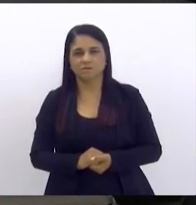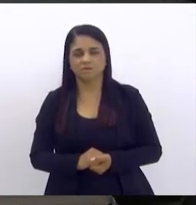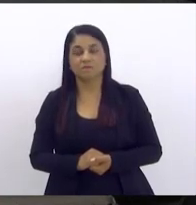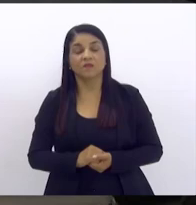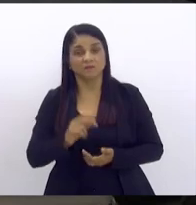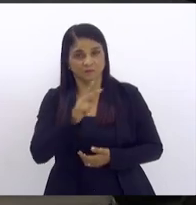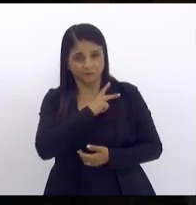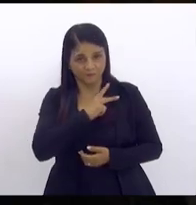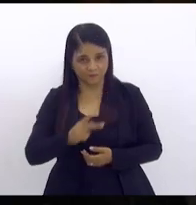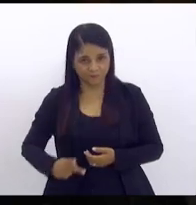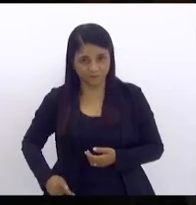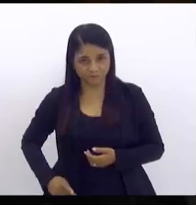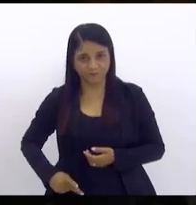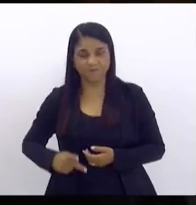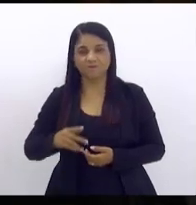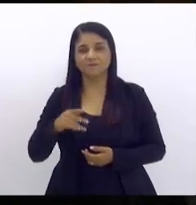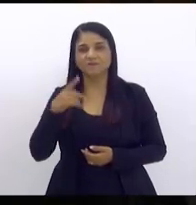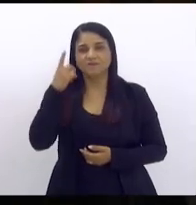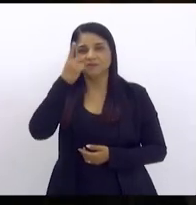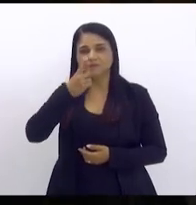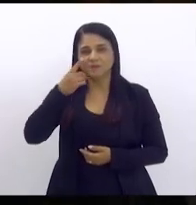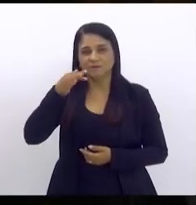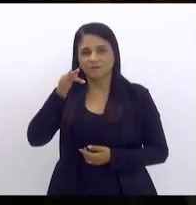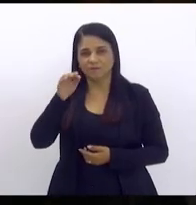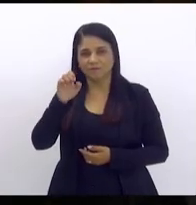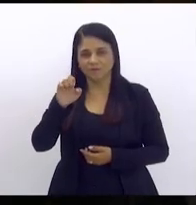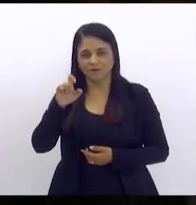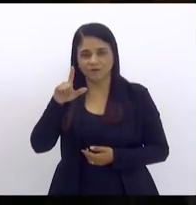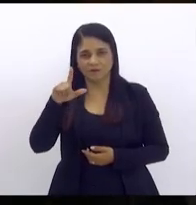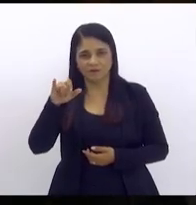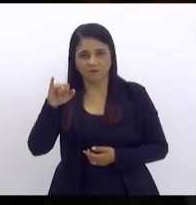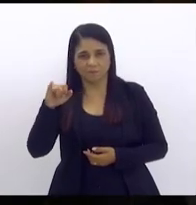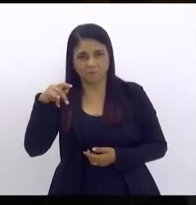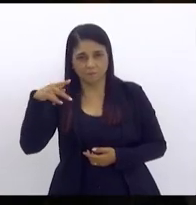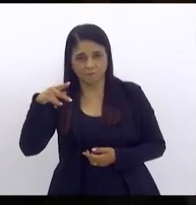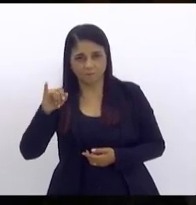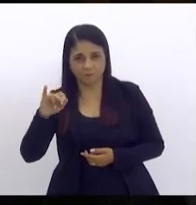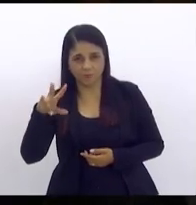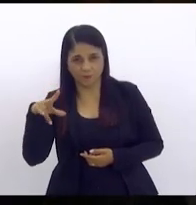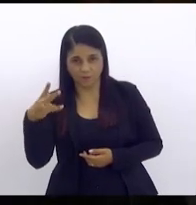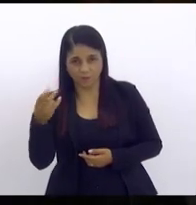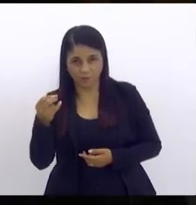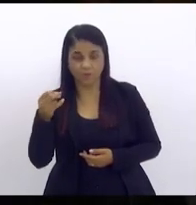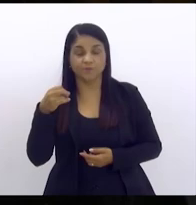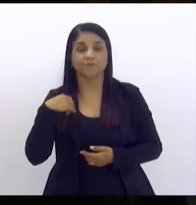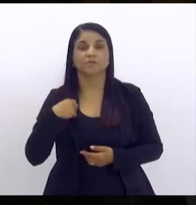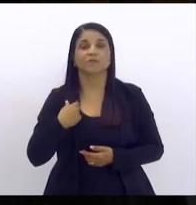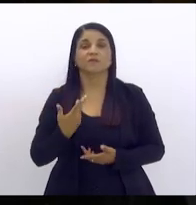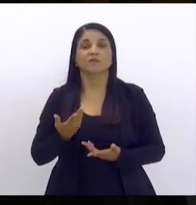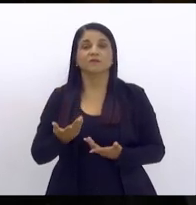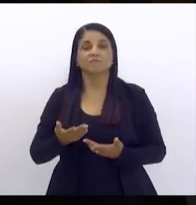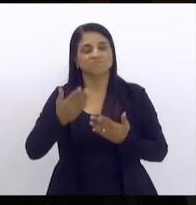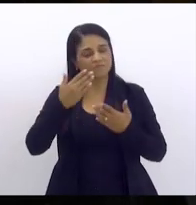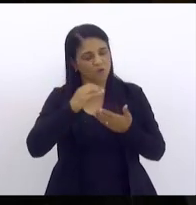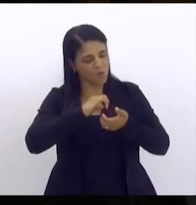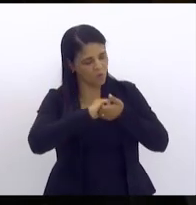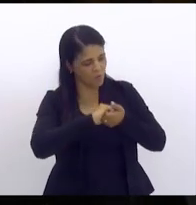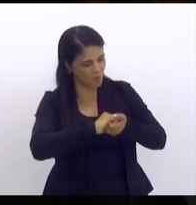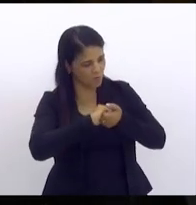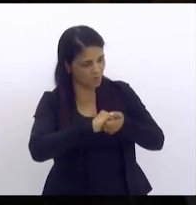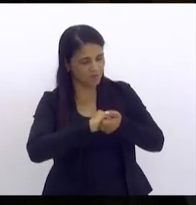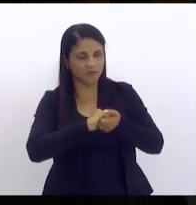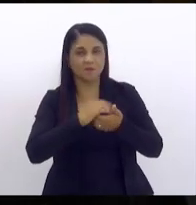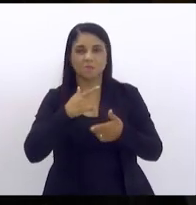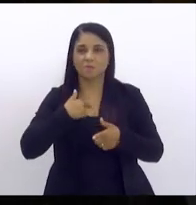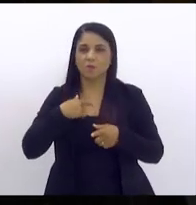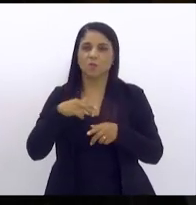Senhor presidente, deputado Filipinho Raves, eu quero cumprimentar a Vossa Excelência, assim como cumprimentar o